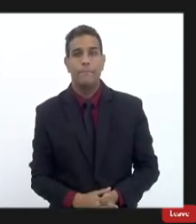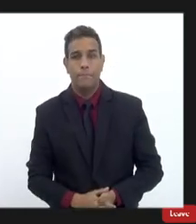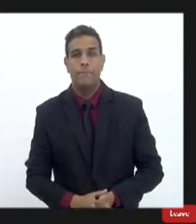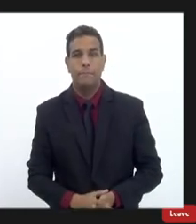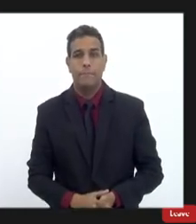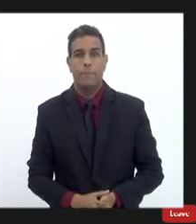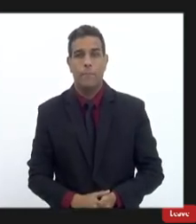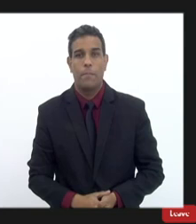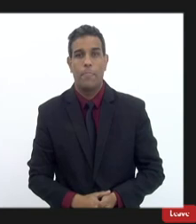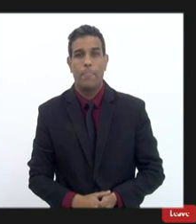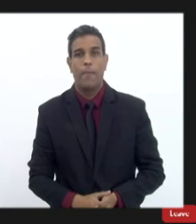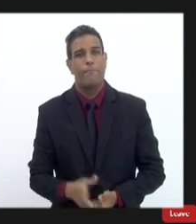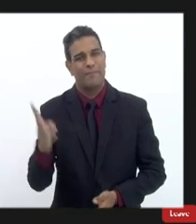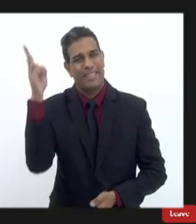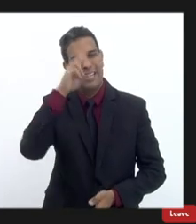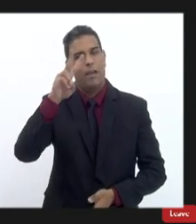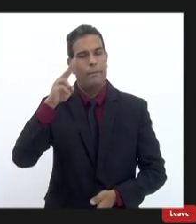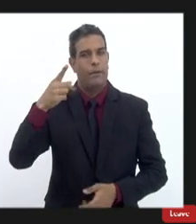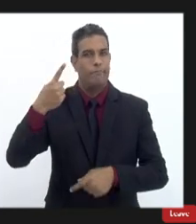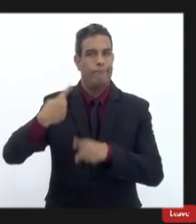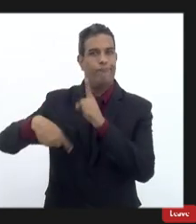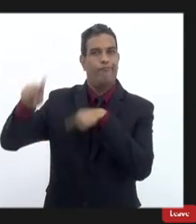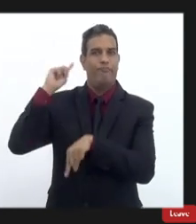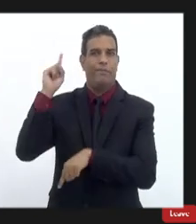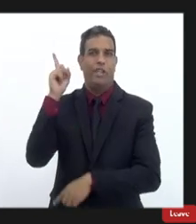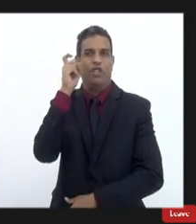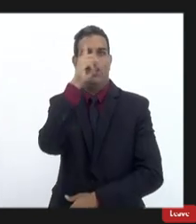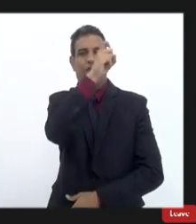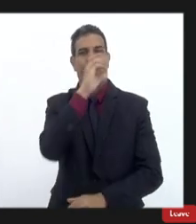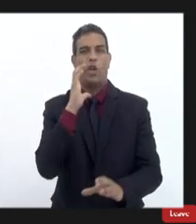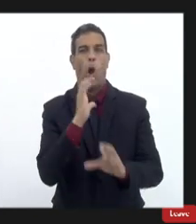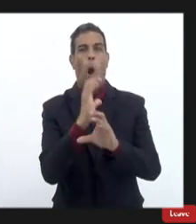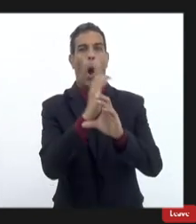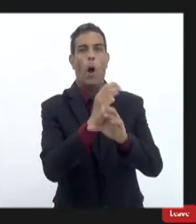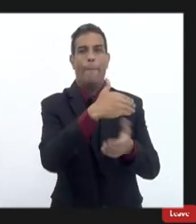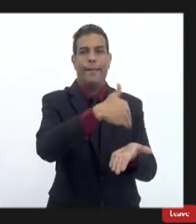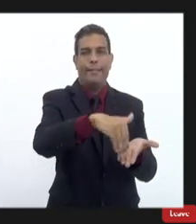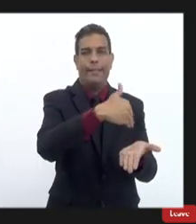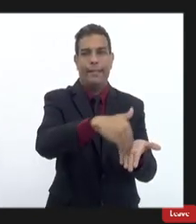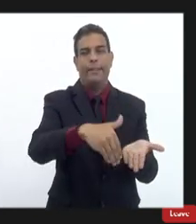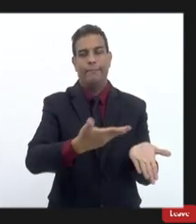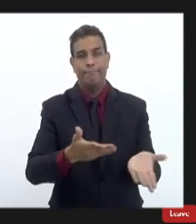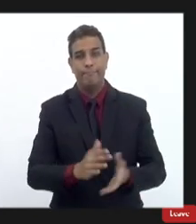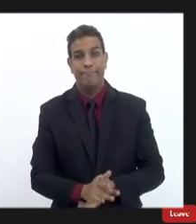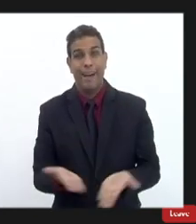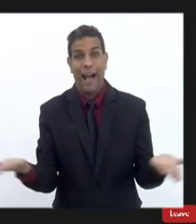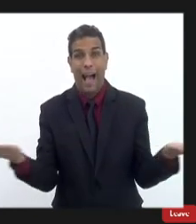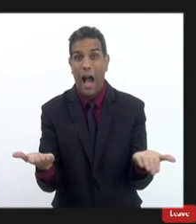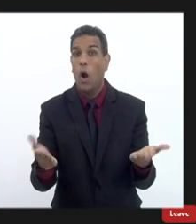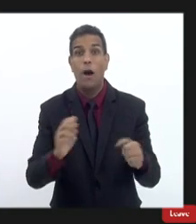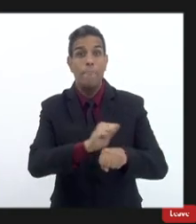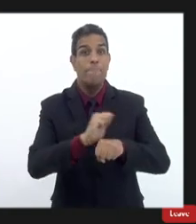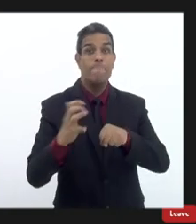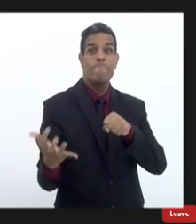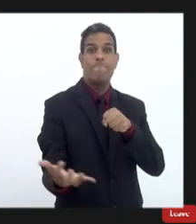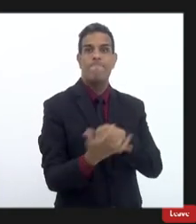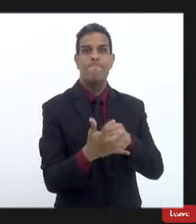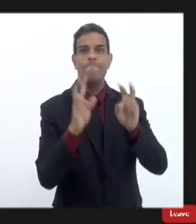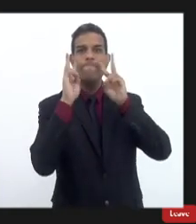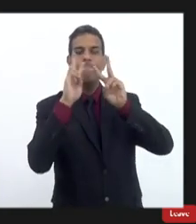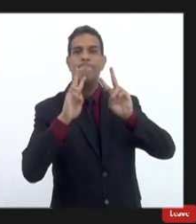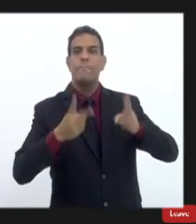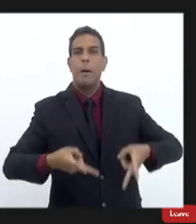em comparação às outras gestões, né? E a pandemia nos colocou num cenário